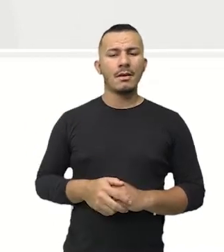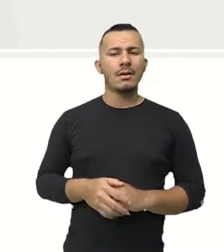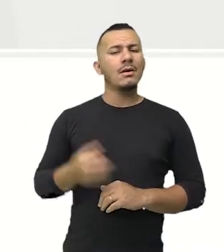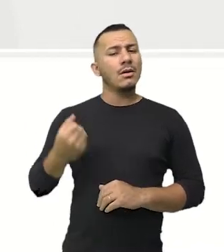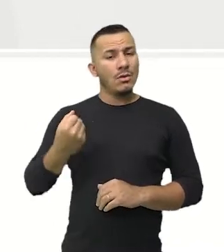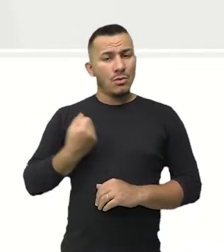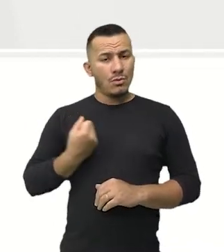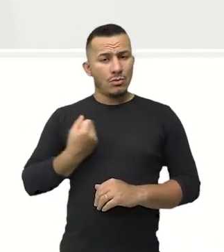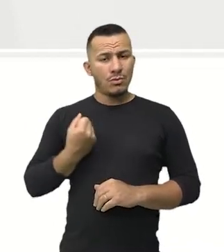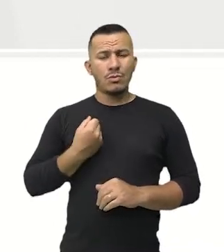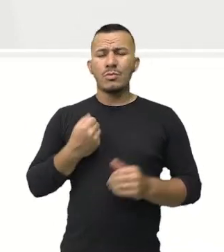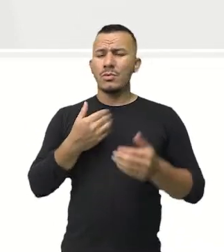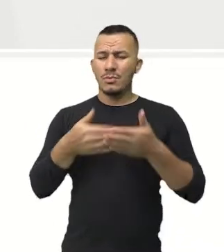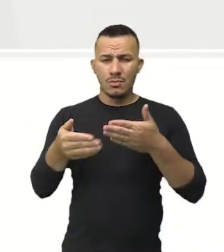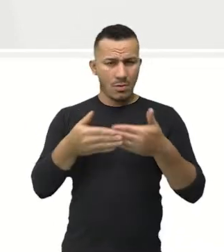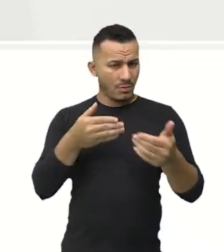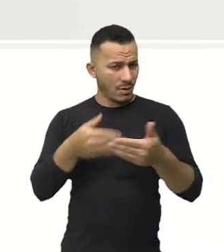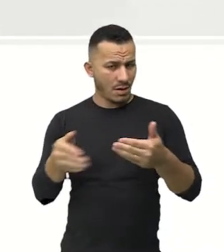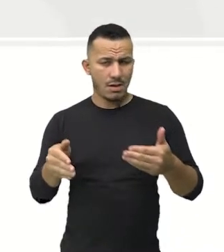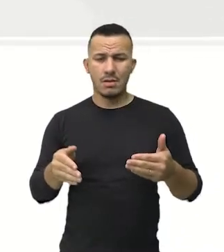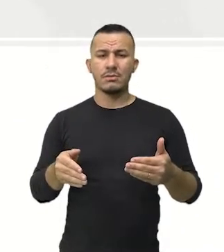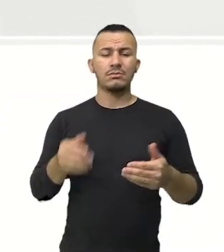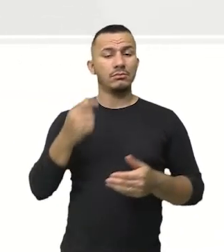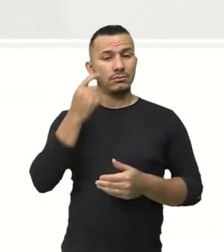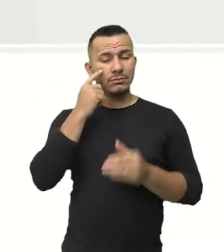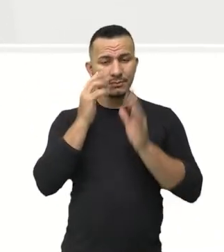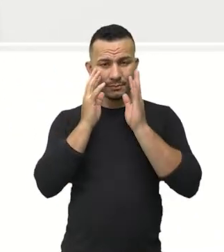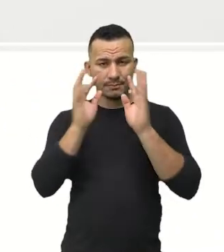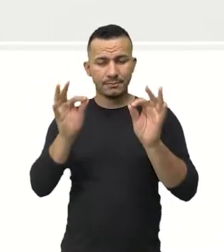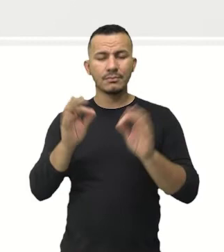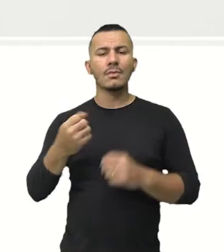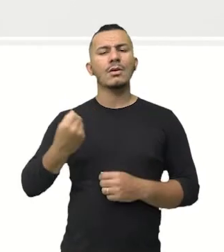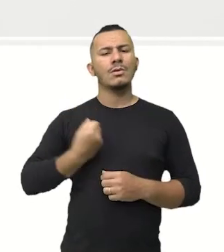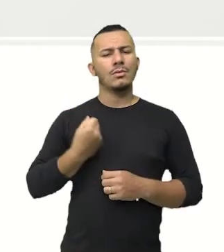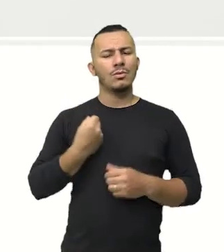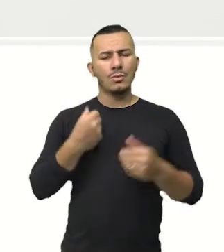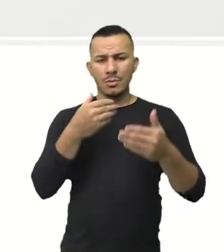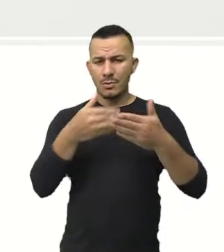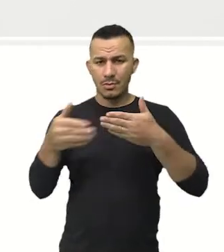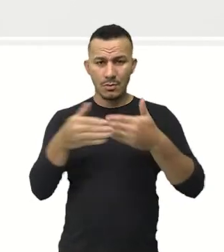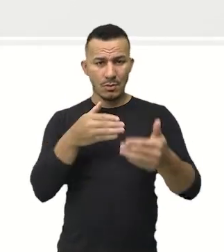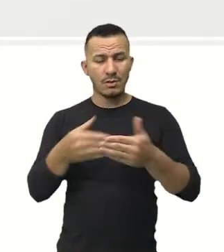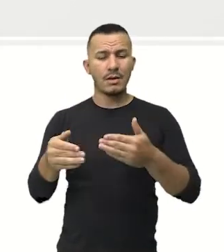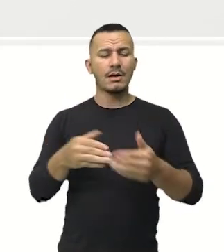todo número, qualquer número, olha só essa observação, qualquer número,